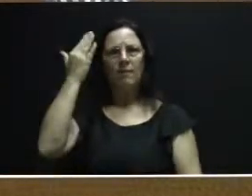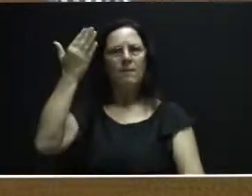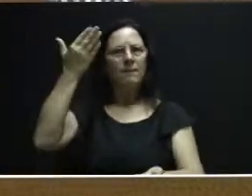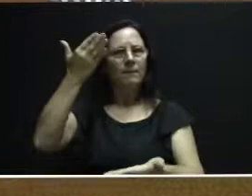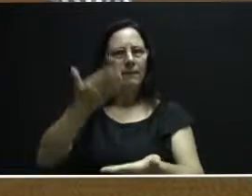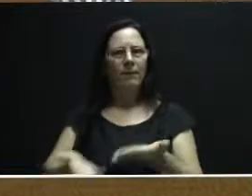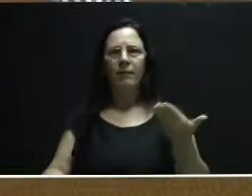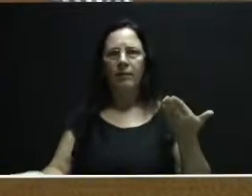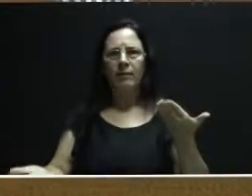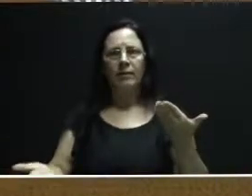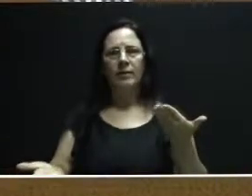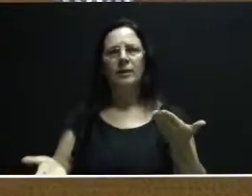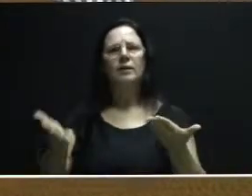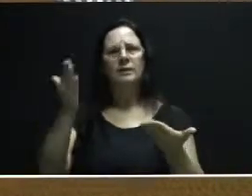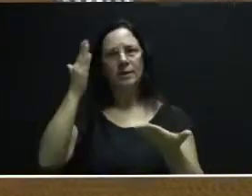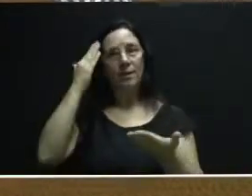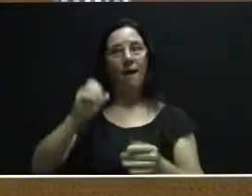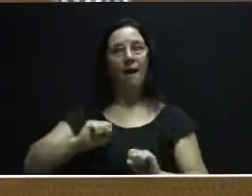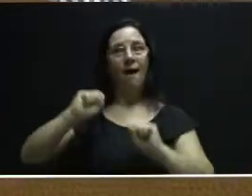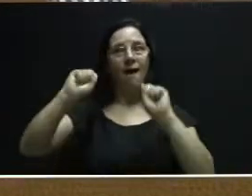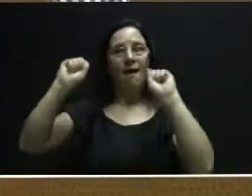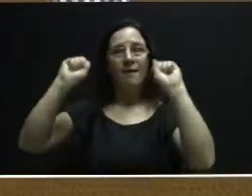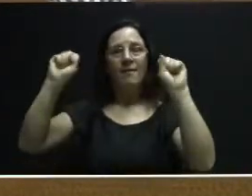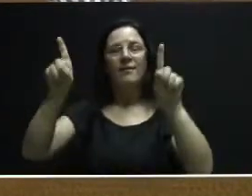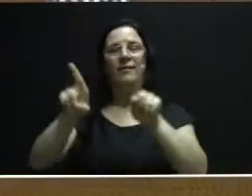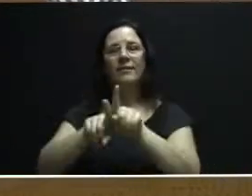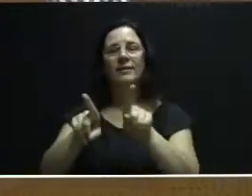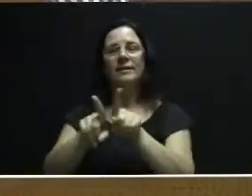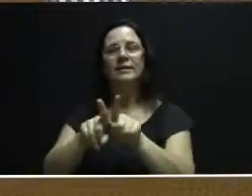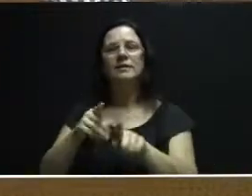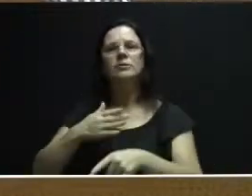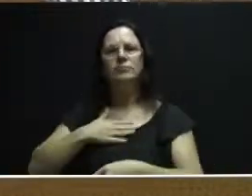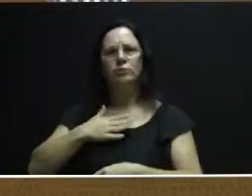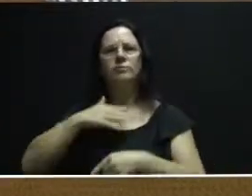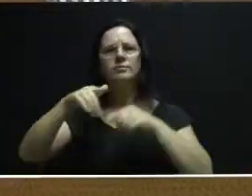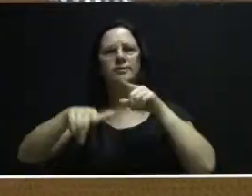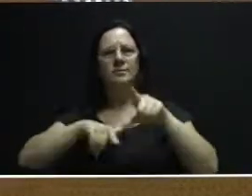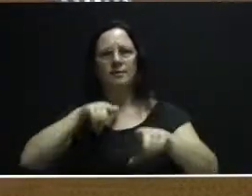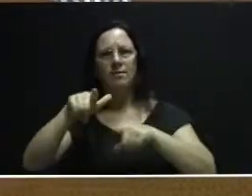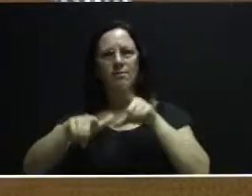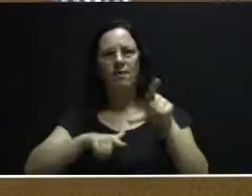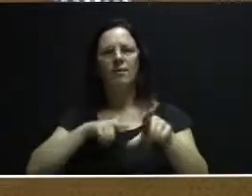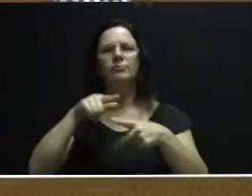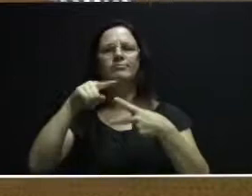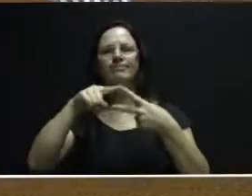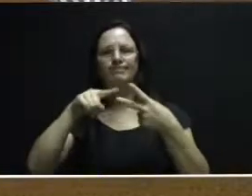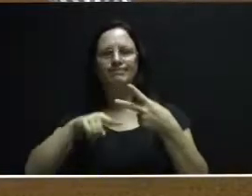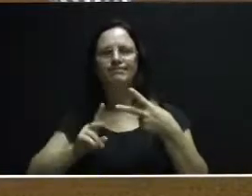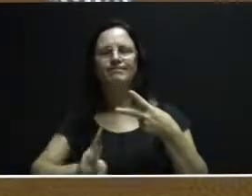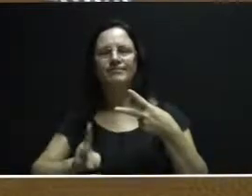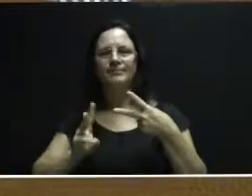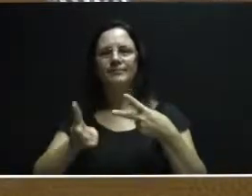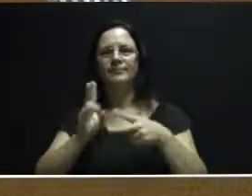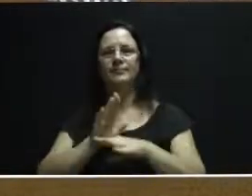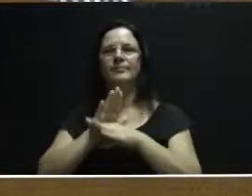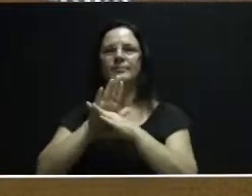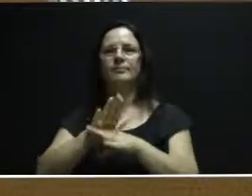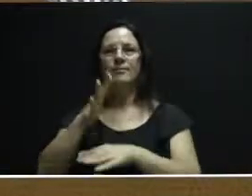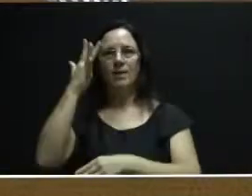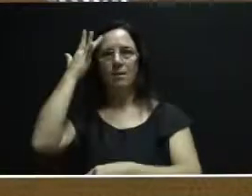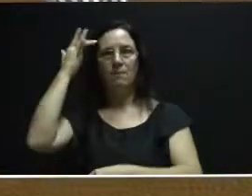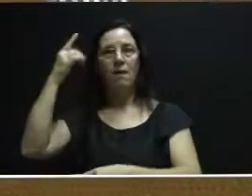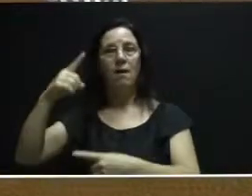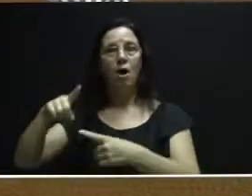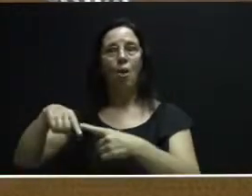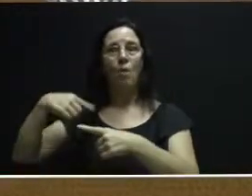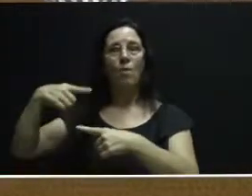que saber ganhar. Então, a nossa função específica é dupla, para que amanhã depois,